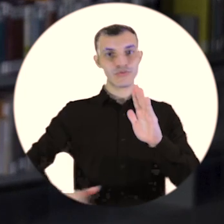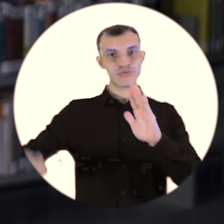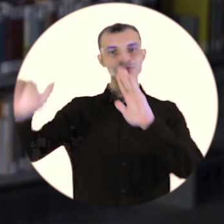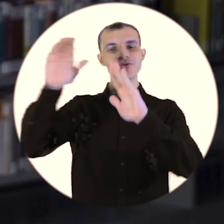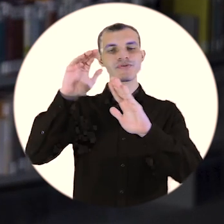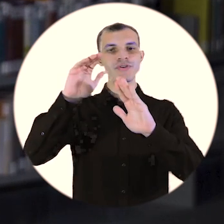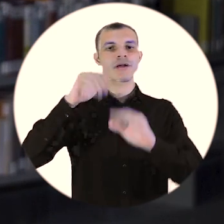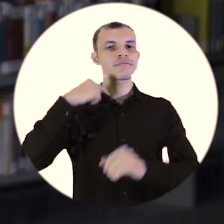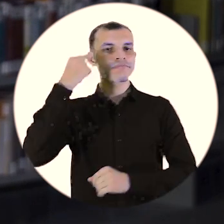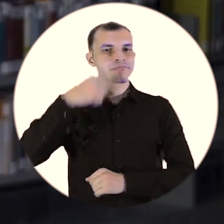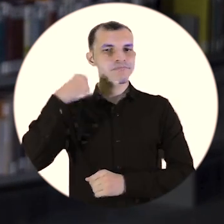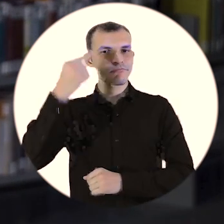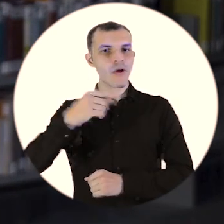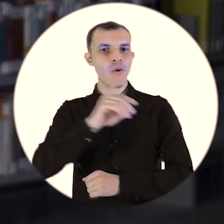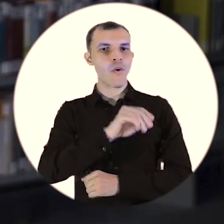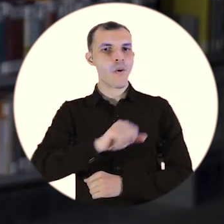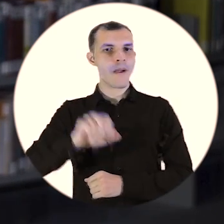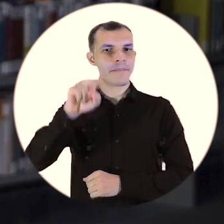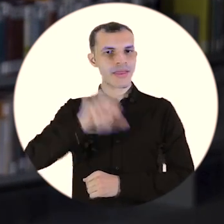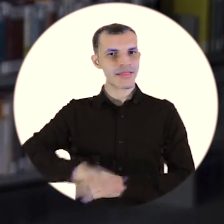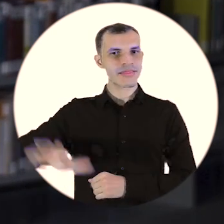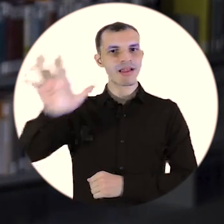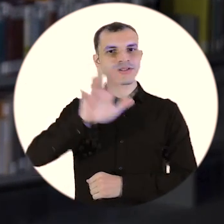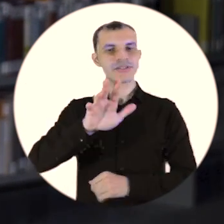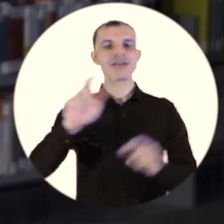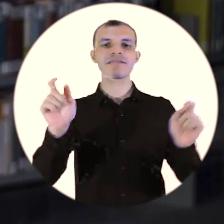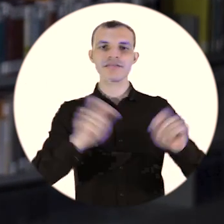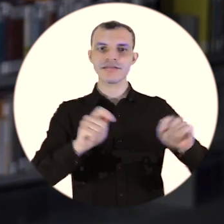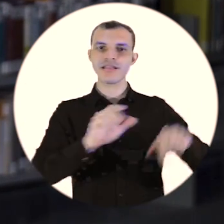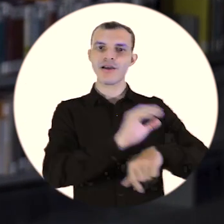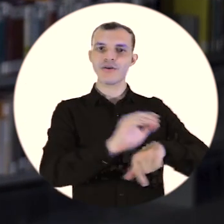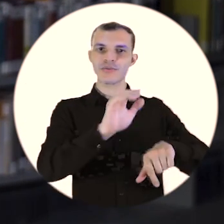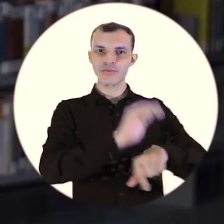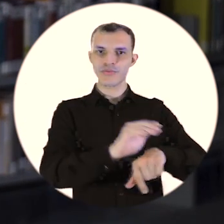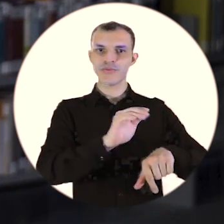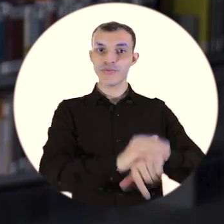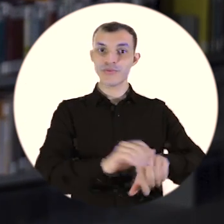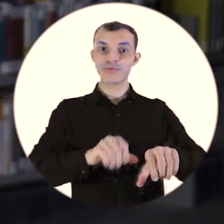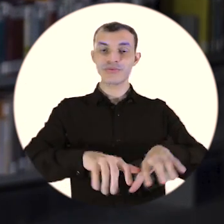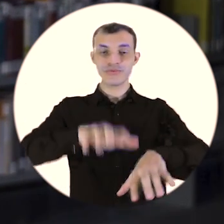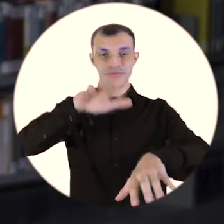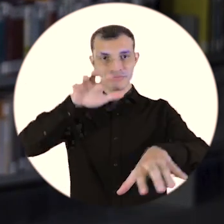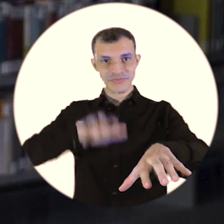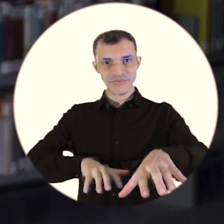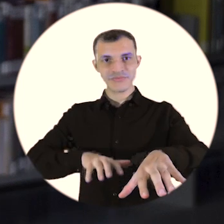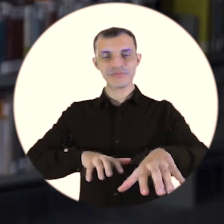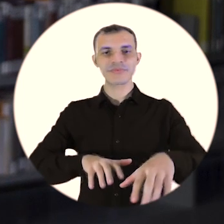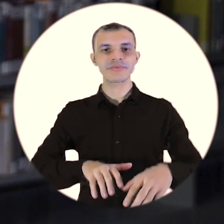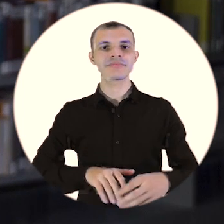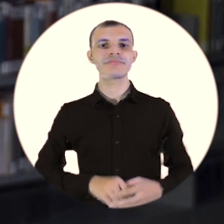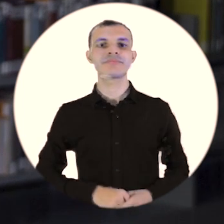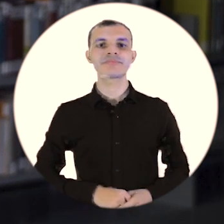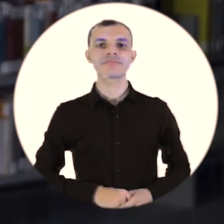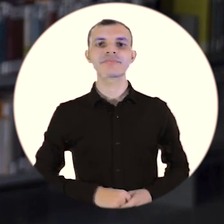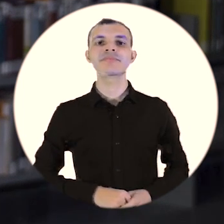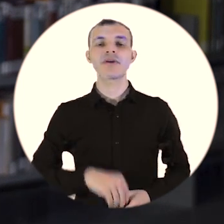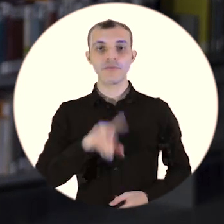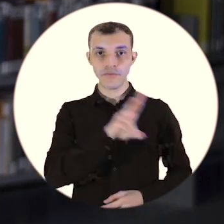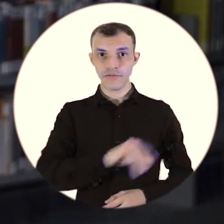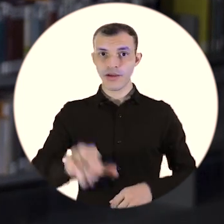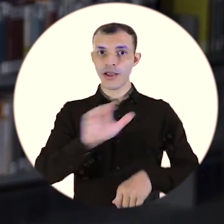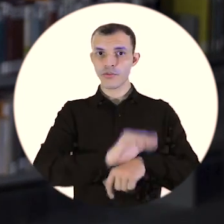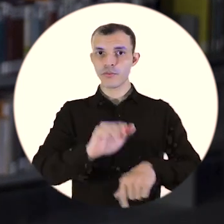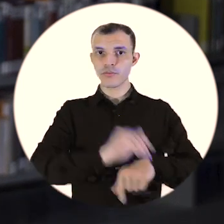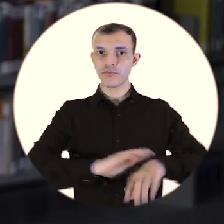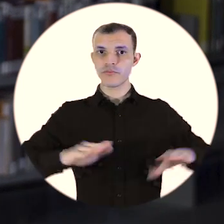OAB Nacional para a oferta de cursos superiores na modalidade à distância. O projeto da instituição vai contemplar a oferta